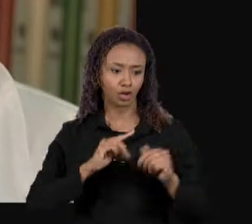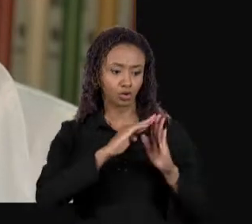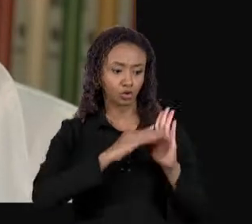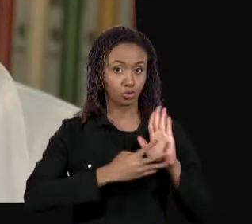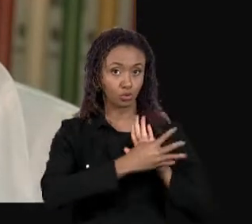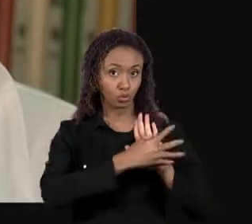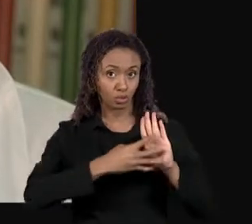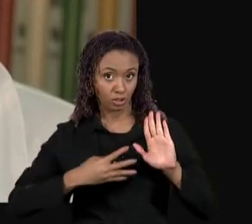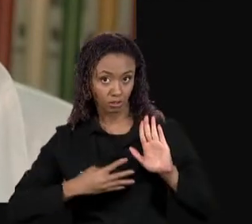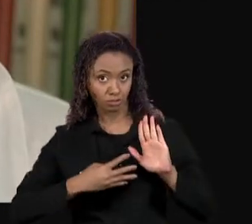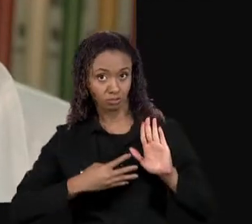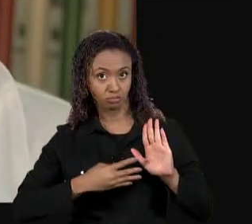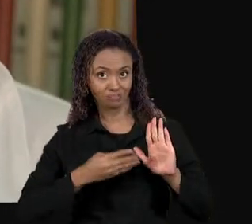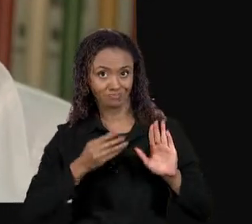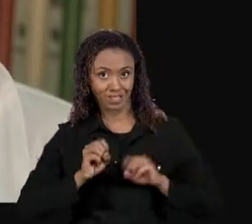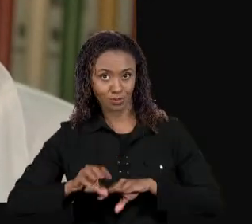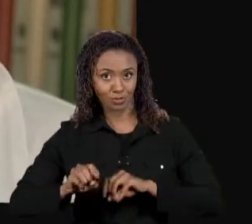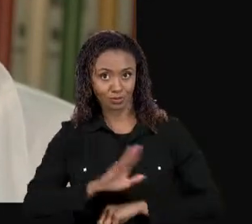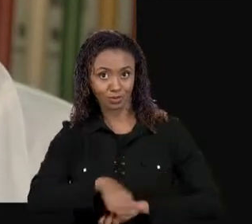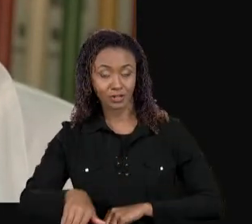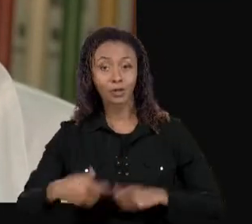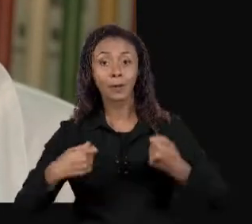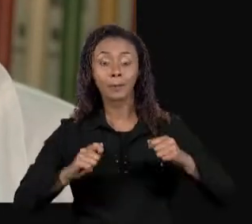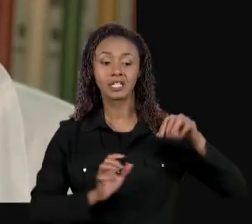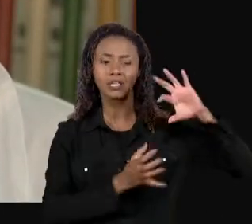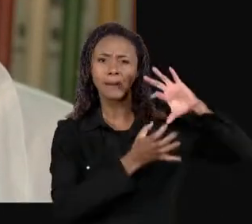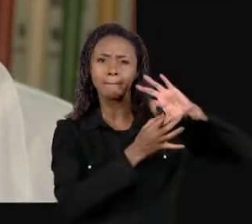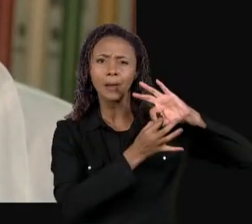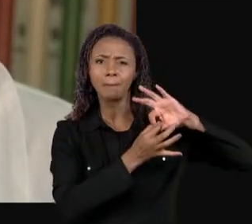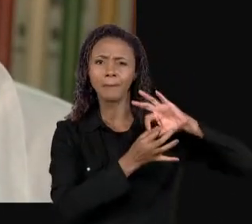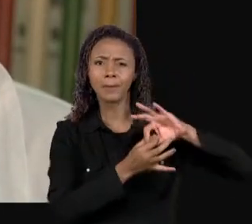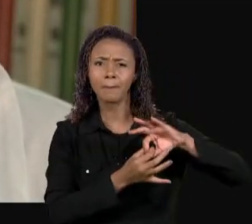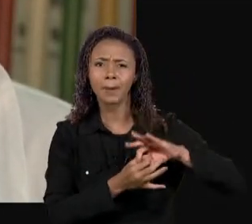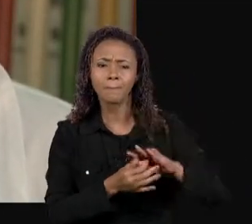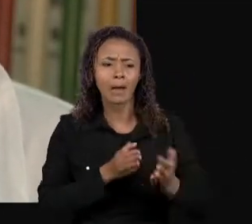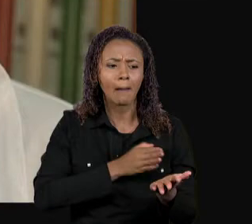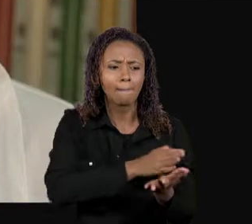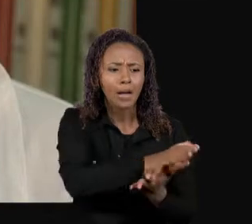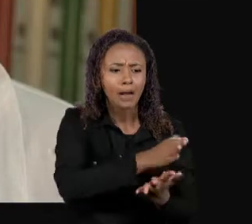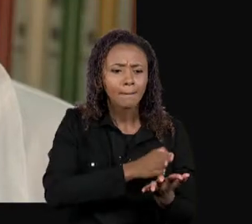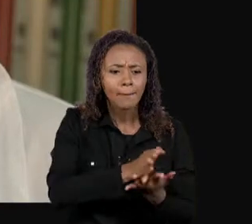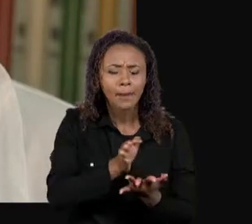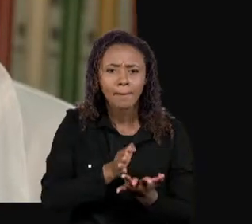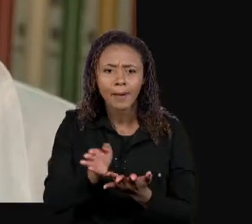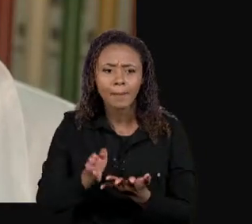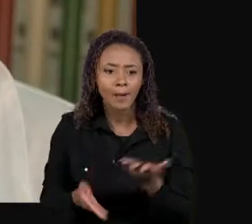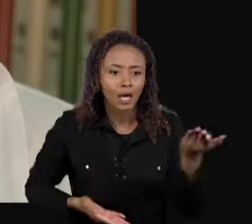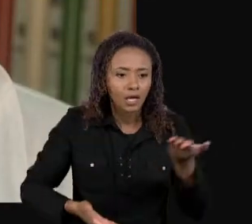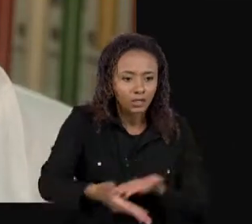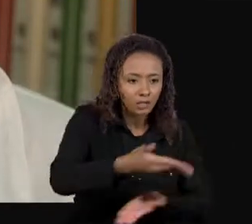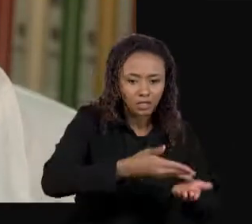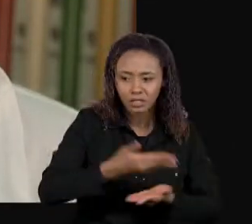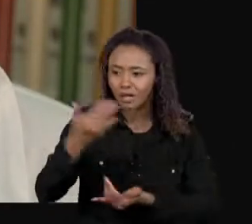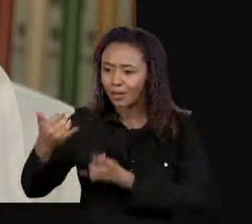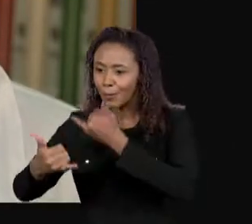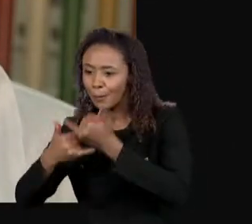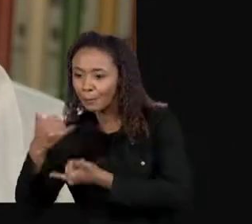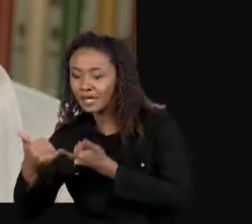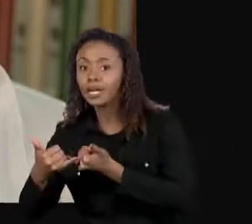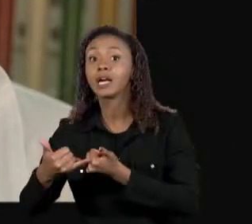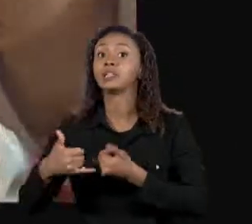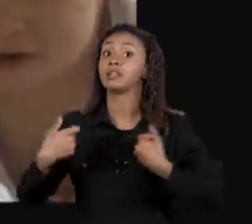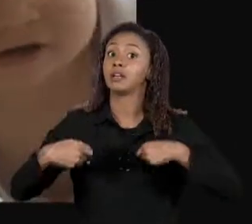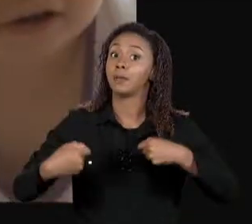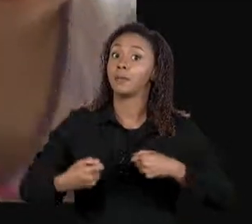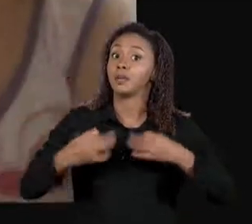educação infantil devem ter como eixos norteadores as interações e a brincadeira, garantindo experiências